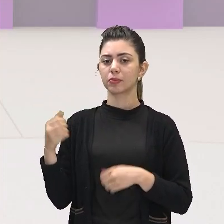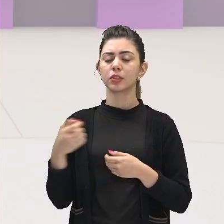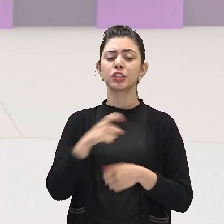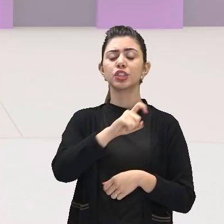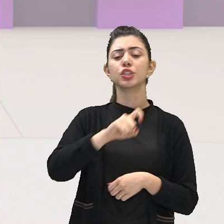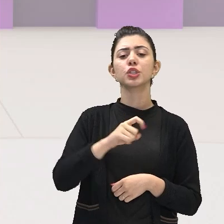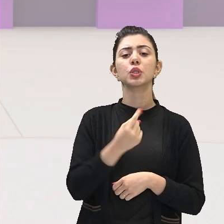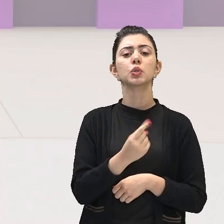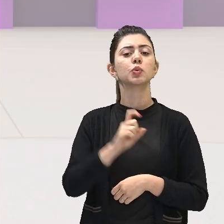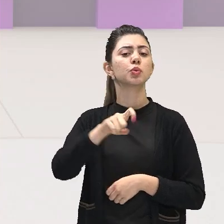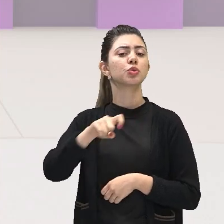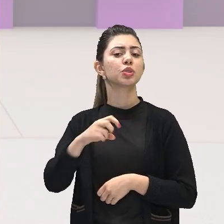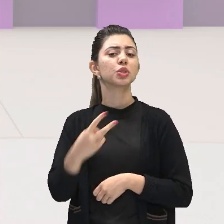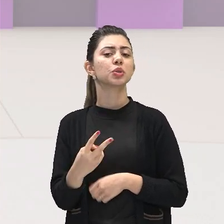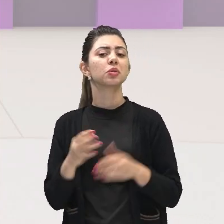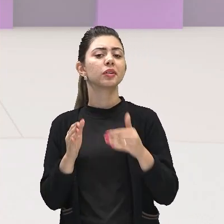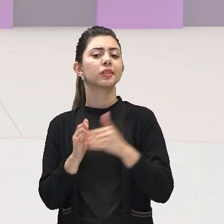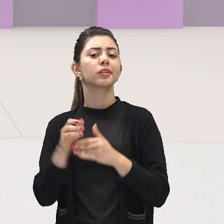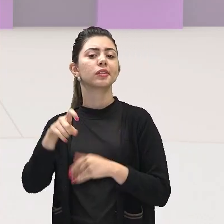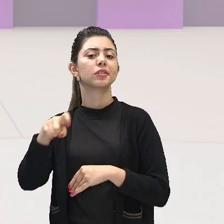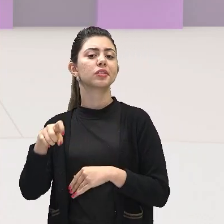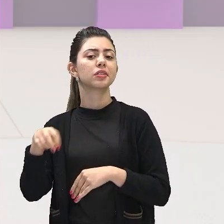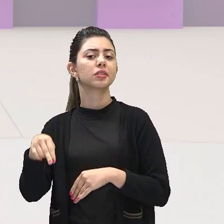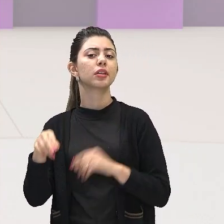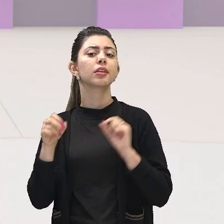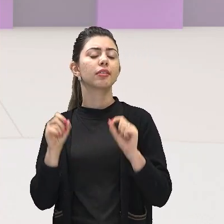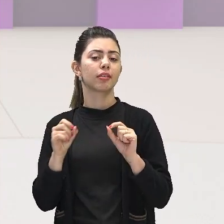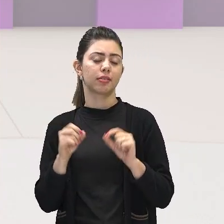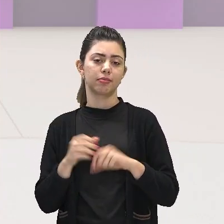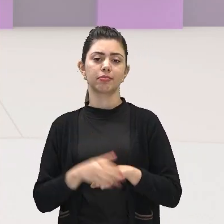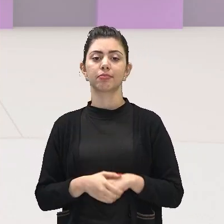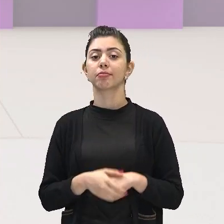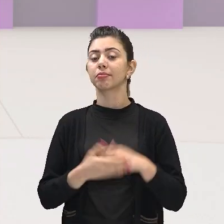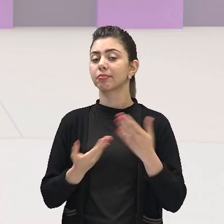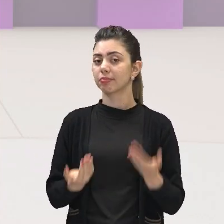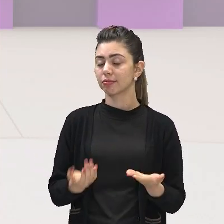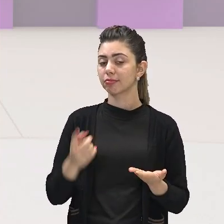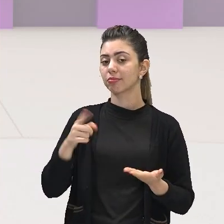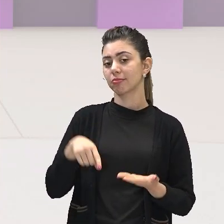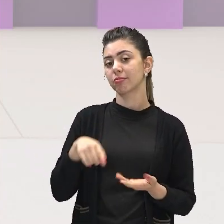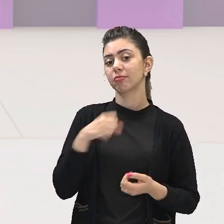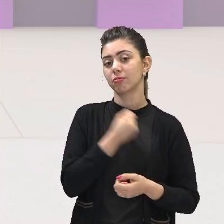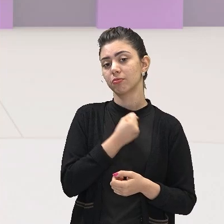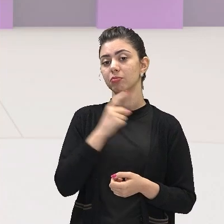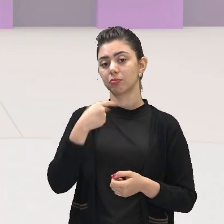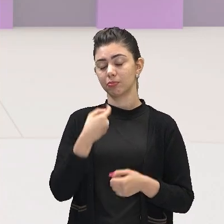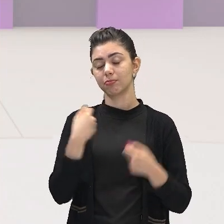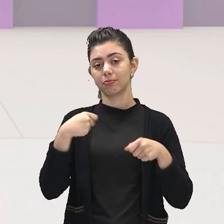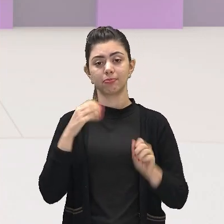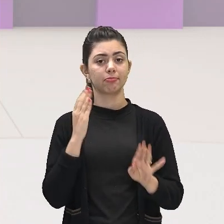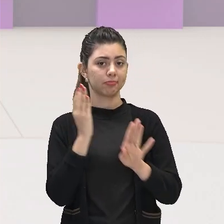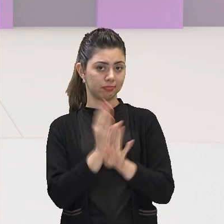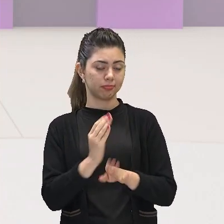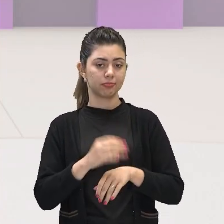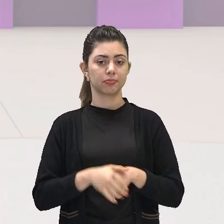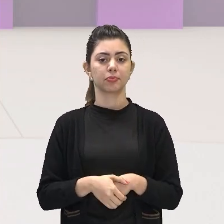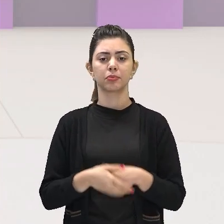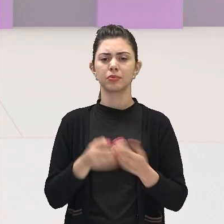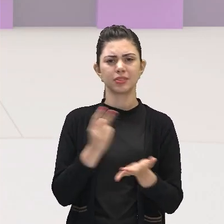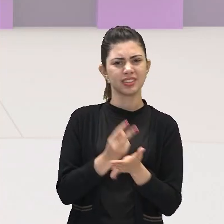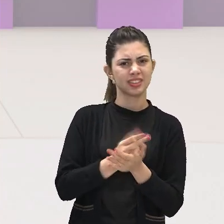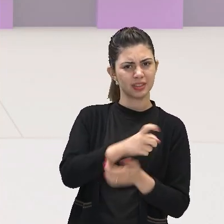x1, x2 até o xn? É exatamente as nossas incógnitas. Professor, sempre vai ser